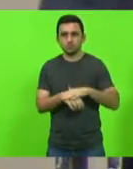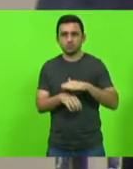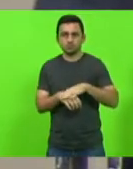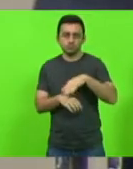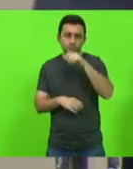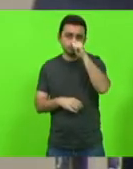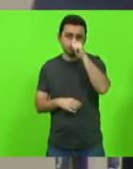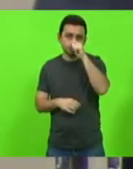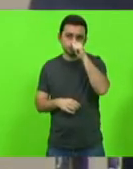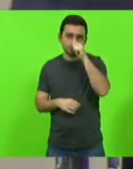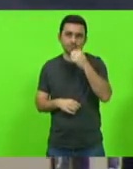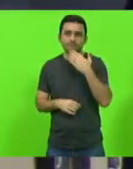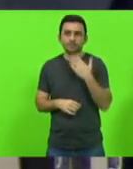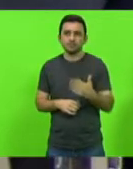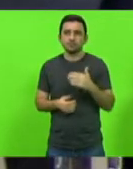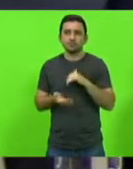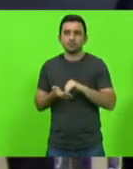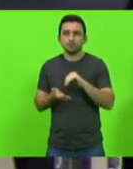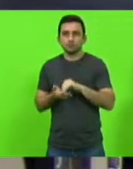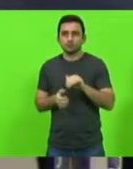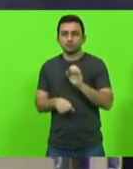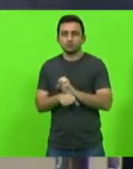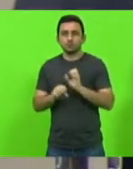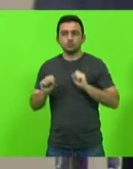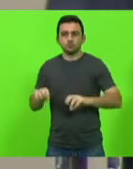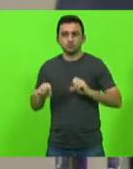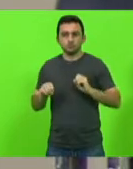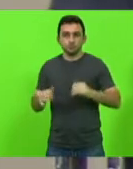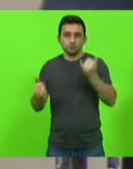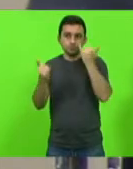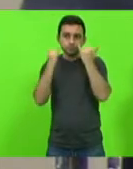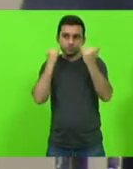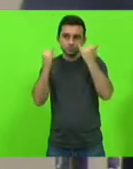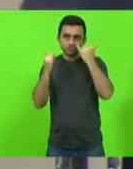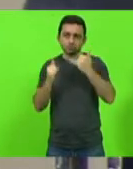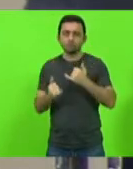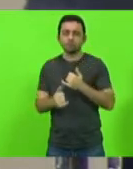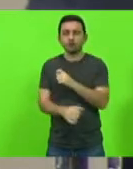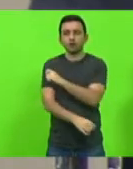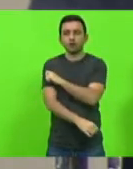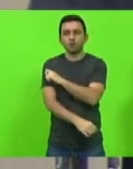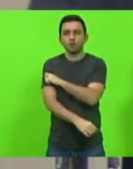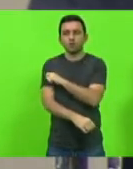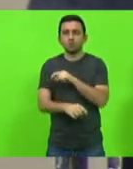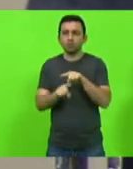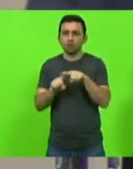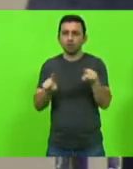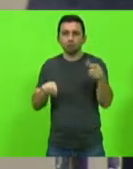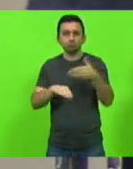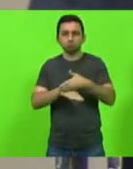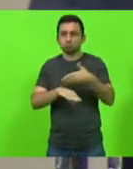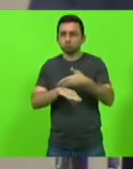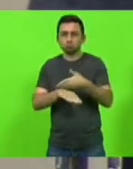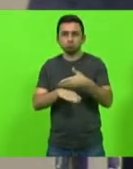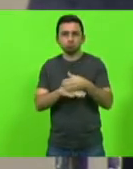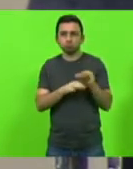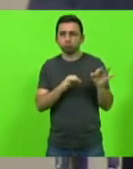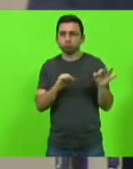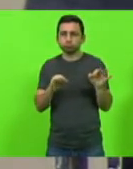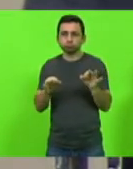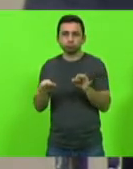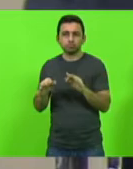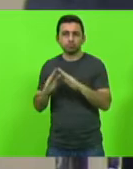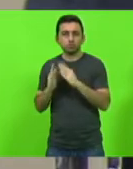solicitando ao secretário de estado da educação informações acerca dos estudantes que não estão comparecendo regularmente as suas atividades